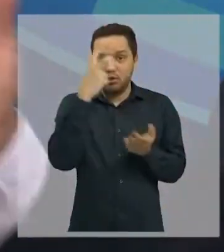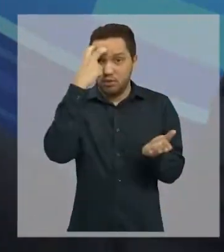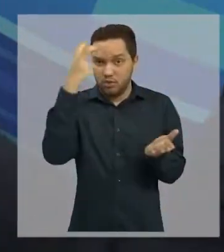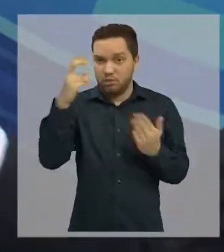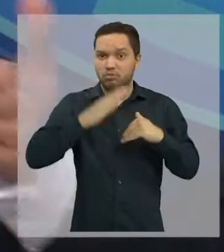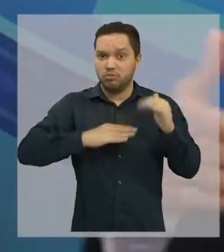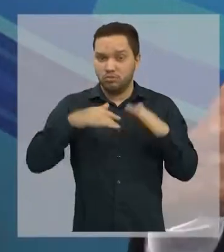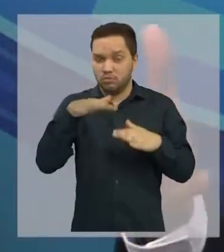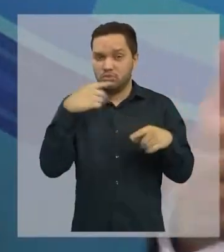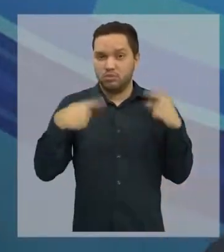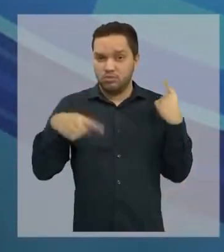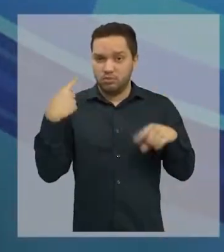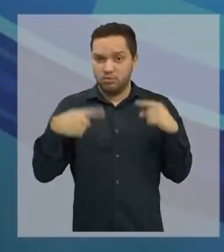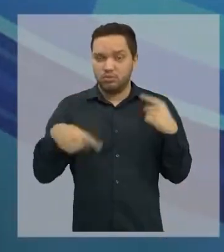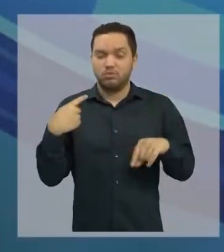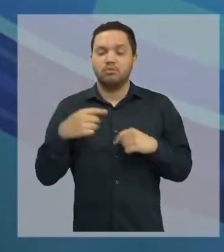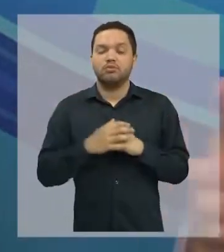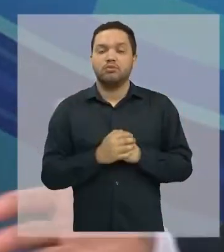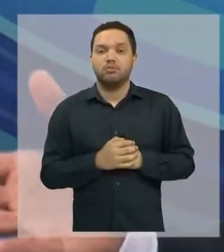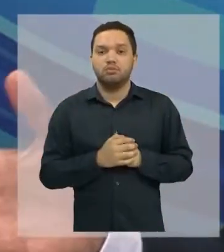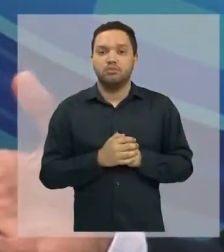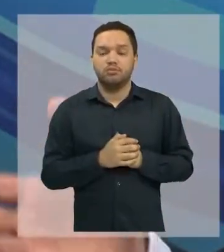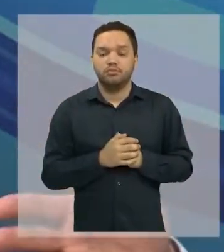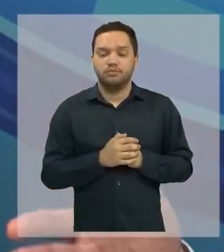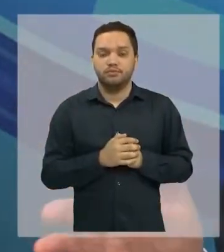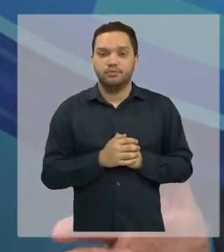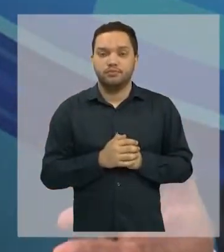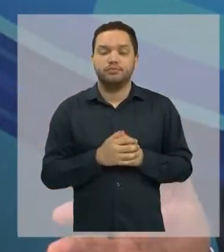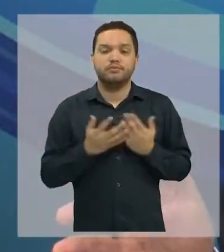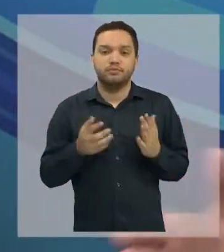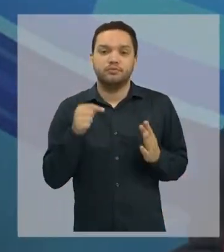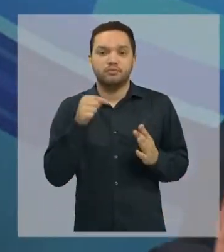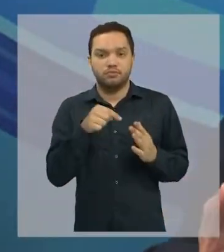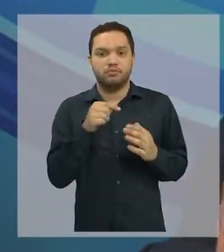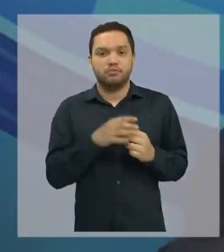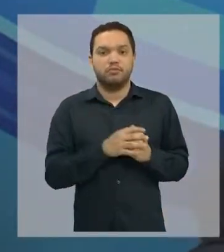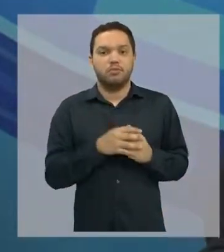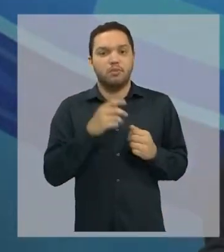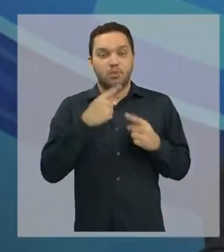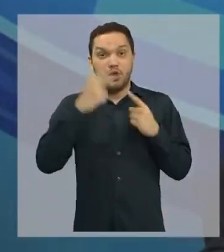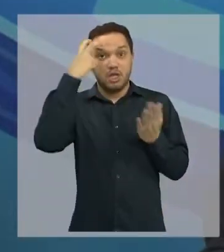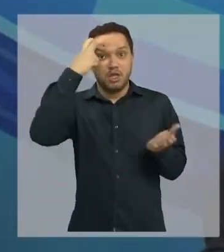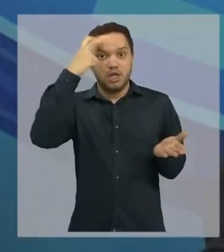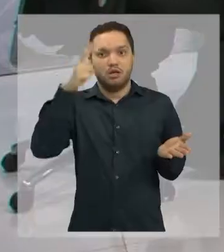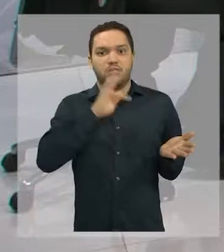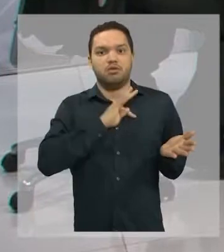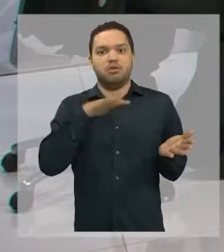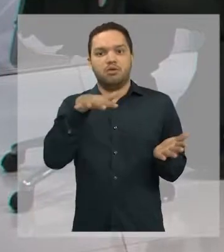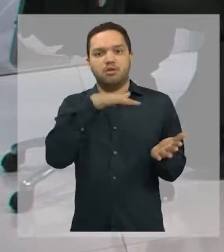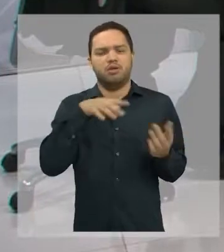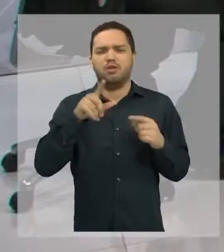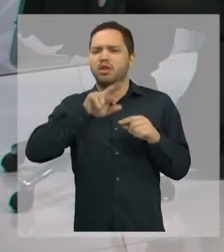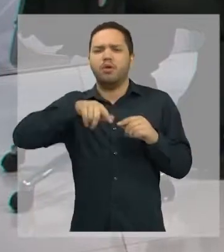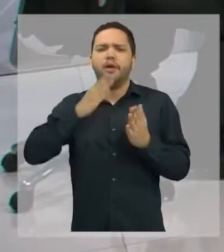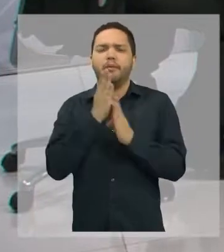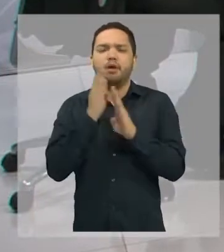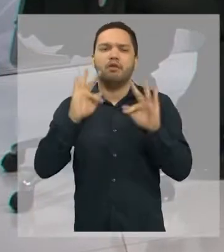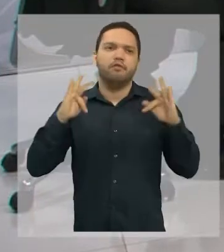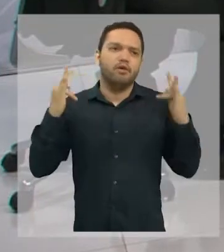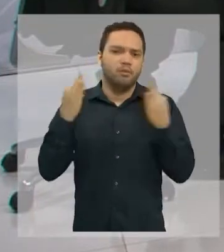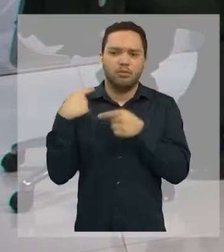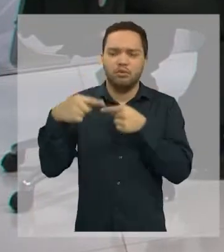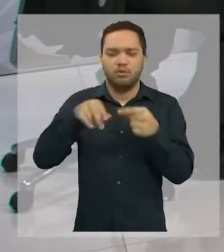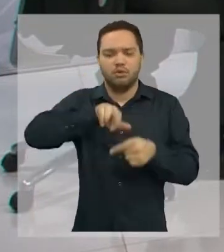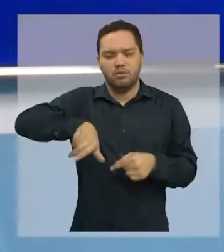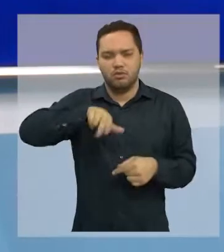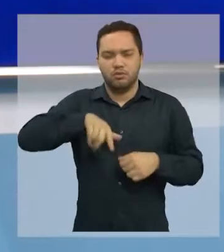foi recomendado pelo Mário Henrique Simas, que tinha sido professor dele. Então ele foi como técnico, ele não foi como herdeiro de uma corrente